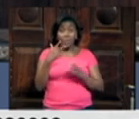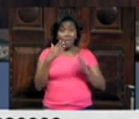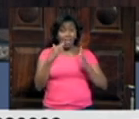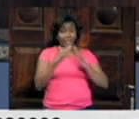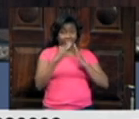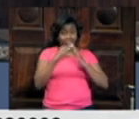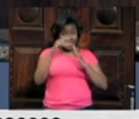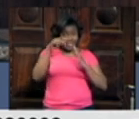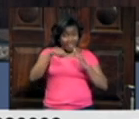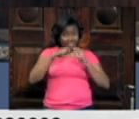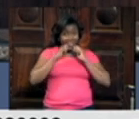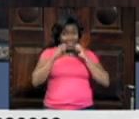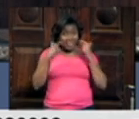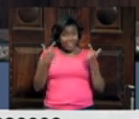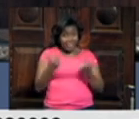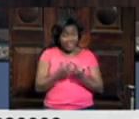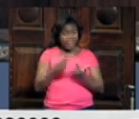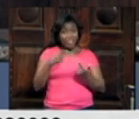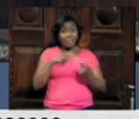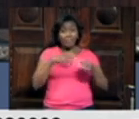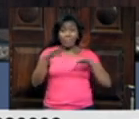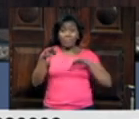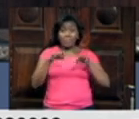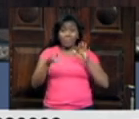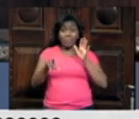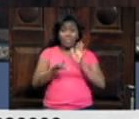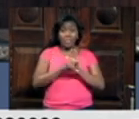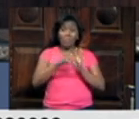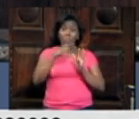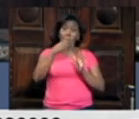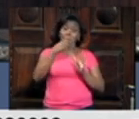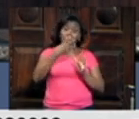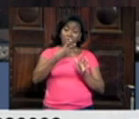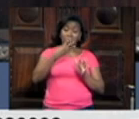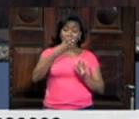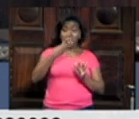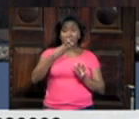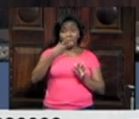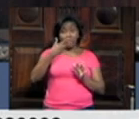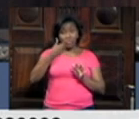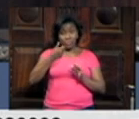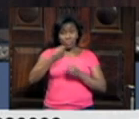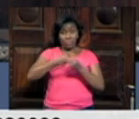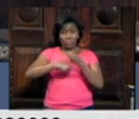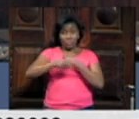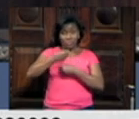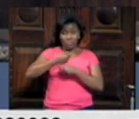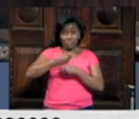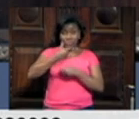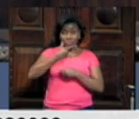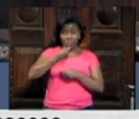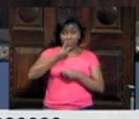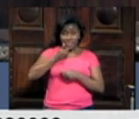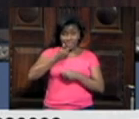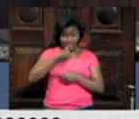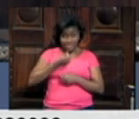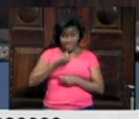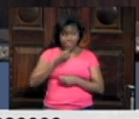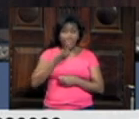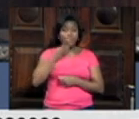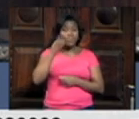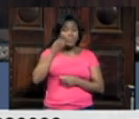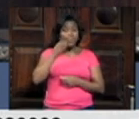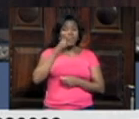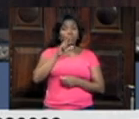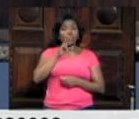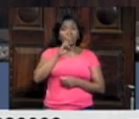um projeto de lei, que é o de número 1431, de 2016, da lavra do deputado Luiz Paulo, do deputado